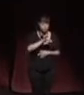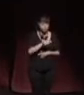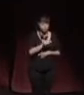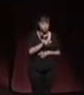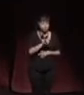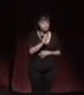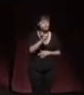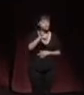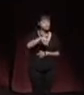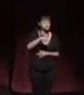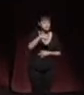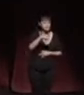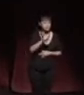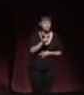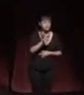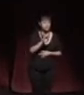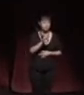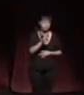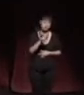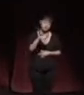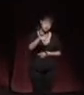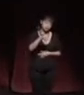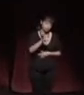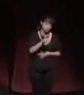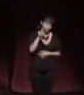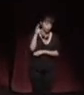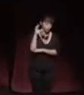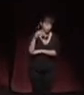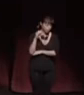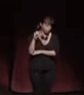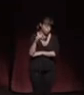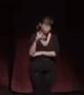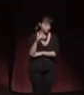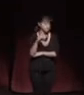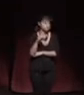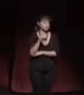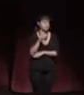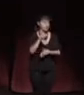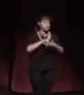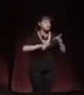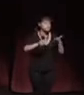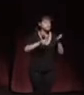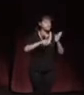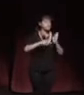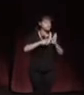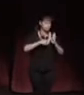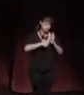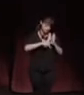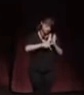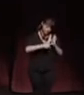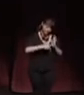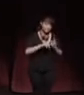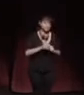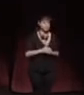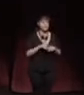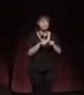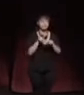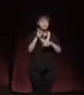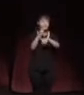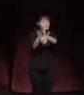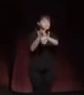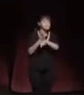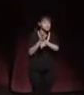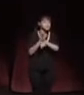Universidade de Buenos Aires, prêmio vencedor em 2014 do programa de leitura e biblioteca. É